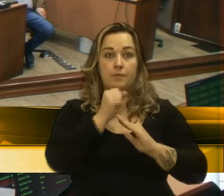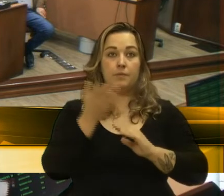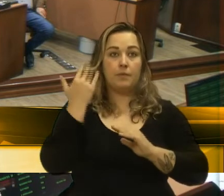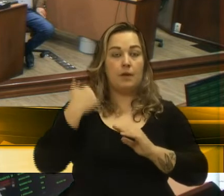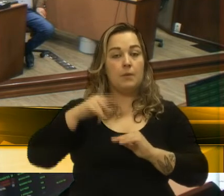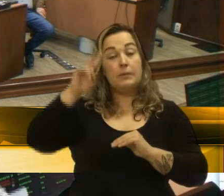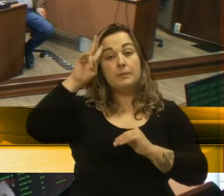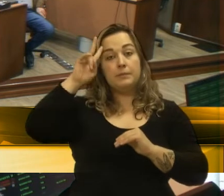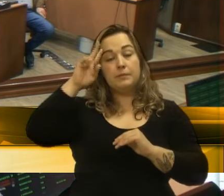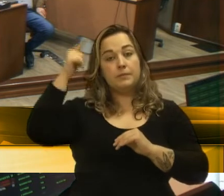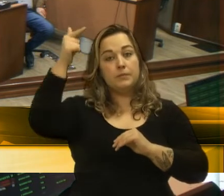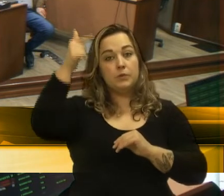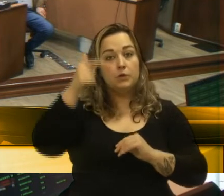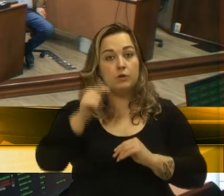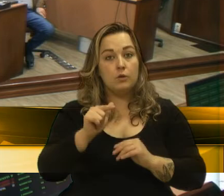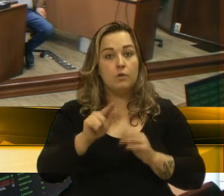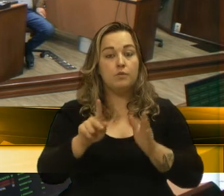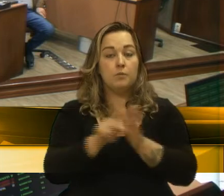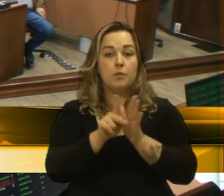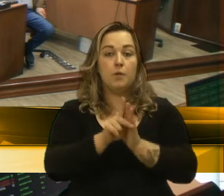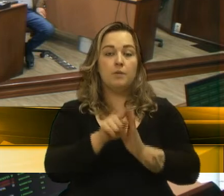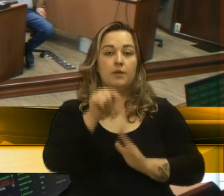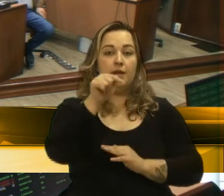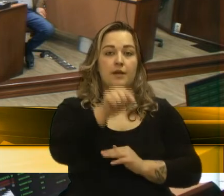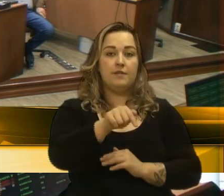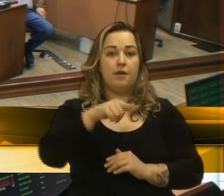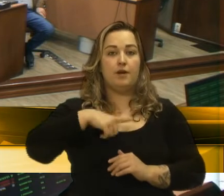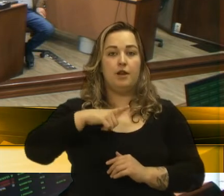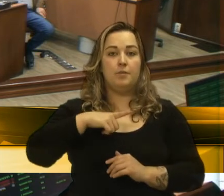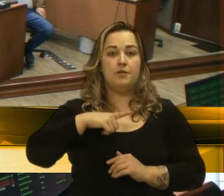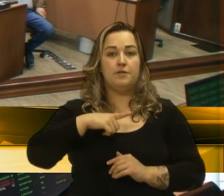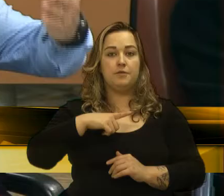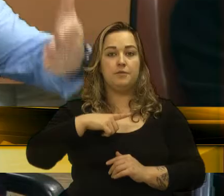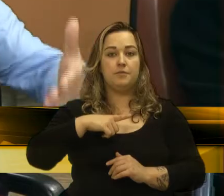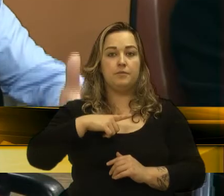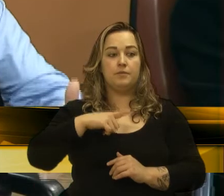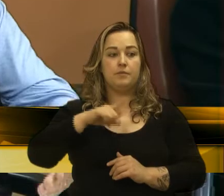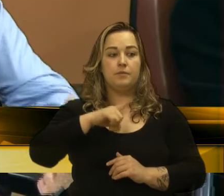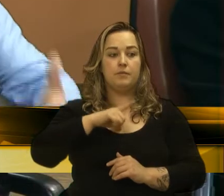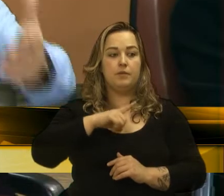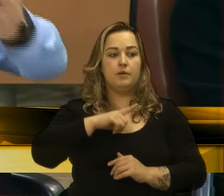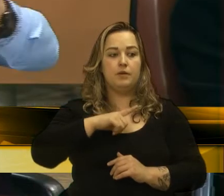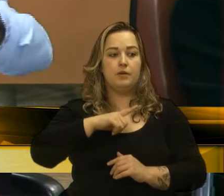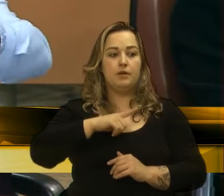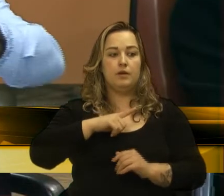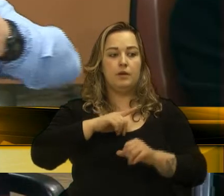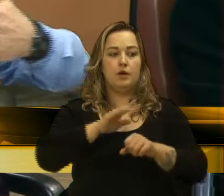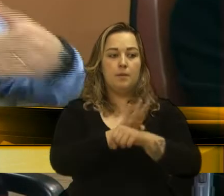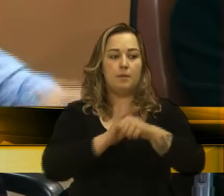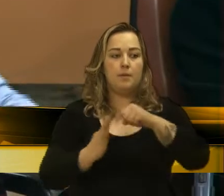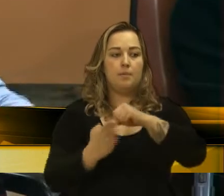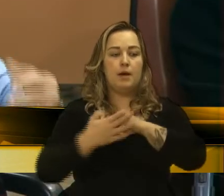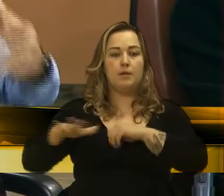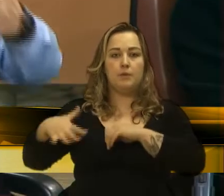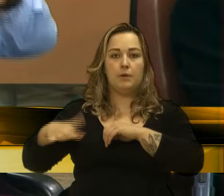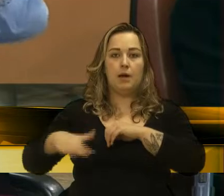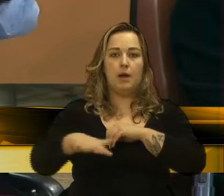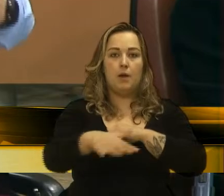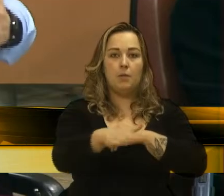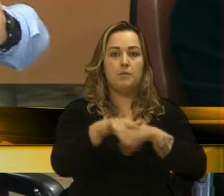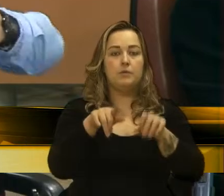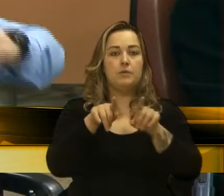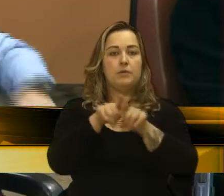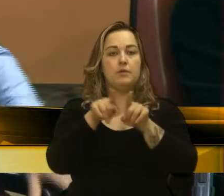Galópolis. Aquele prédio lá abandonado, apodrecendo. Galópolis tem um cenário pronto das casas antigas, tem